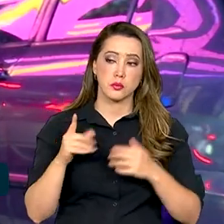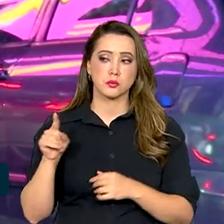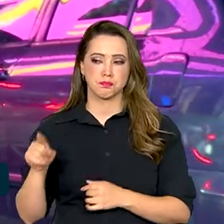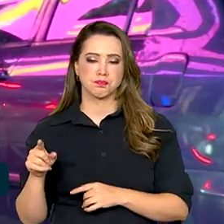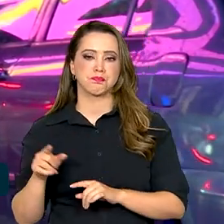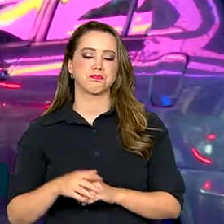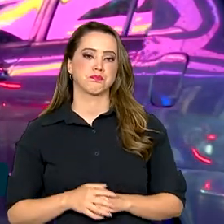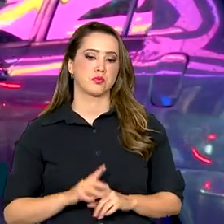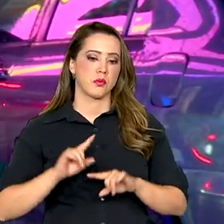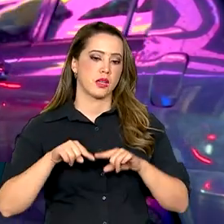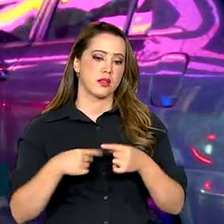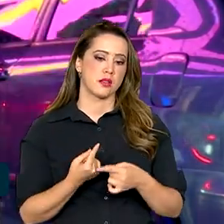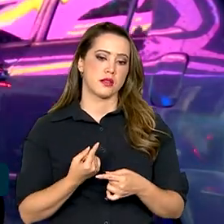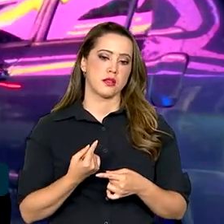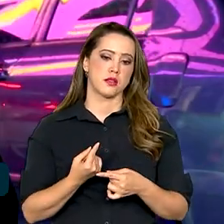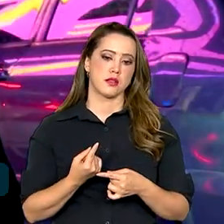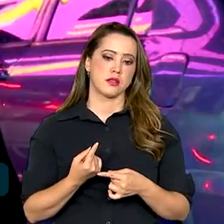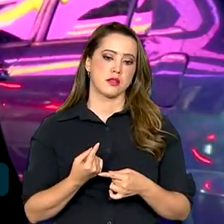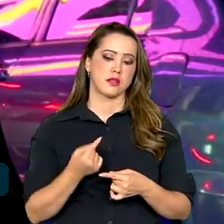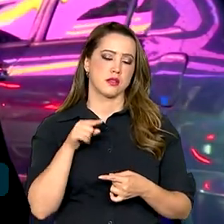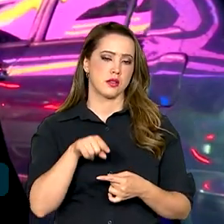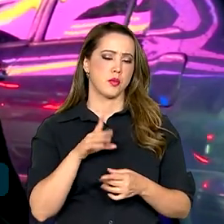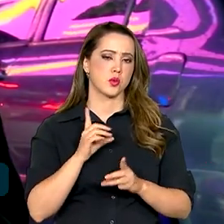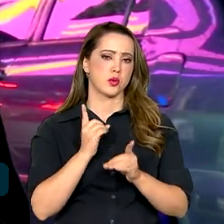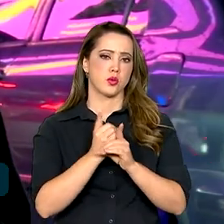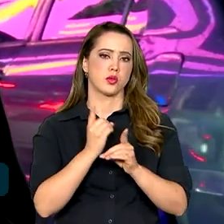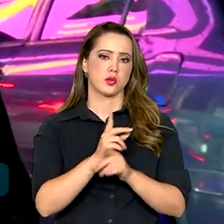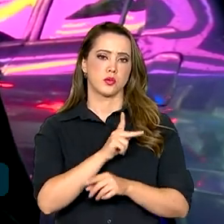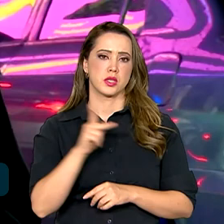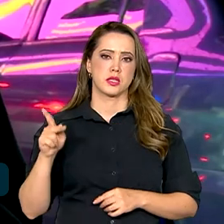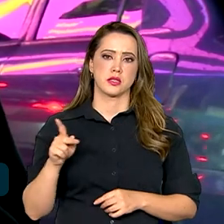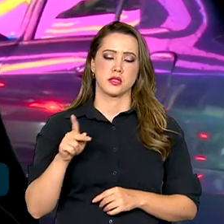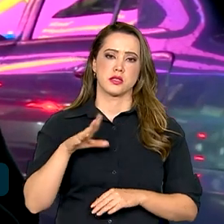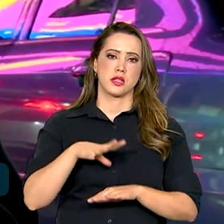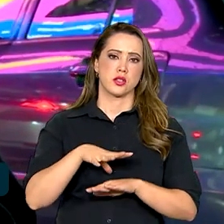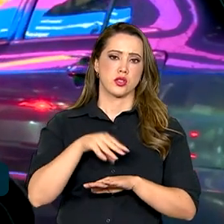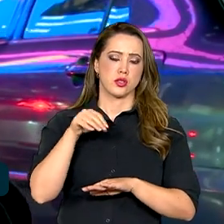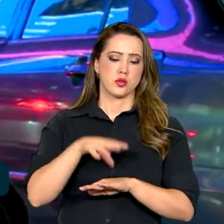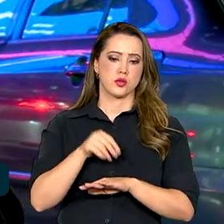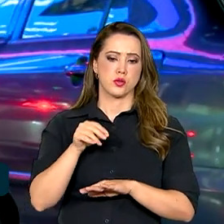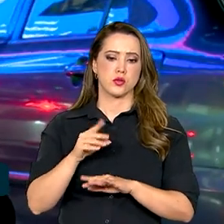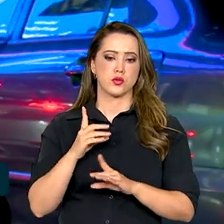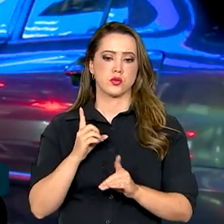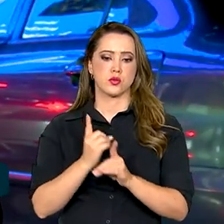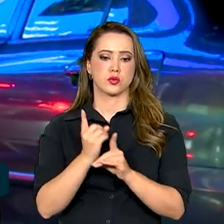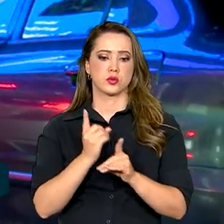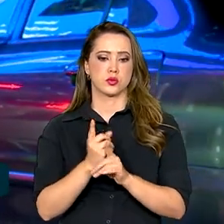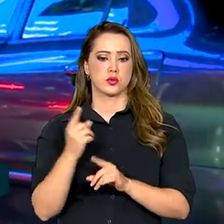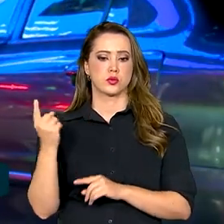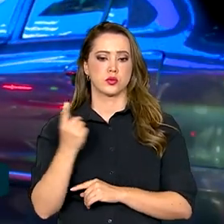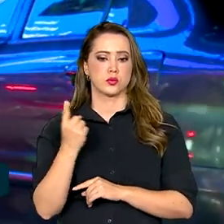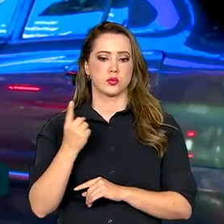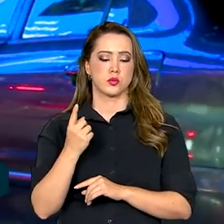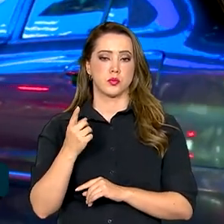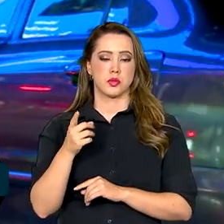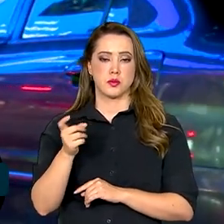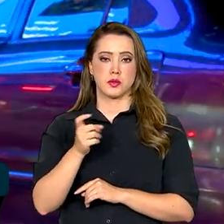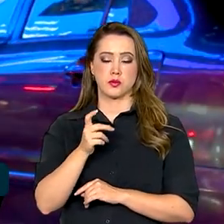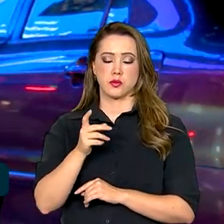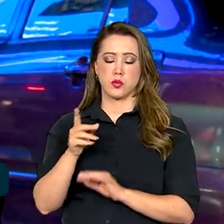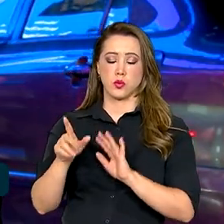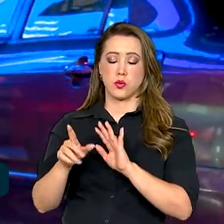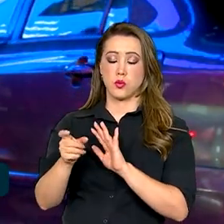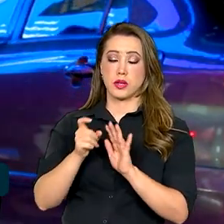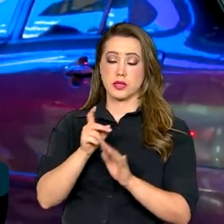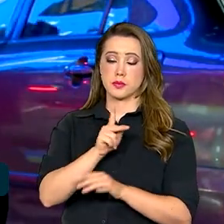encontro com o presidente da Suíça, Lula conversou com o ex-primeiro-ministro do Reino Unido, Gordon Brown. Esse foi um encontro